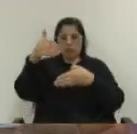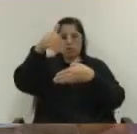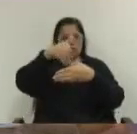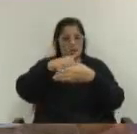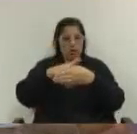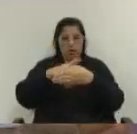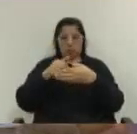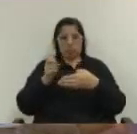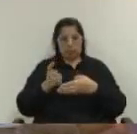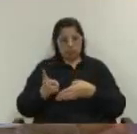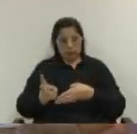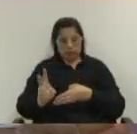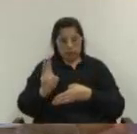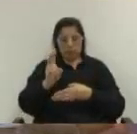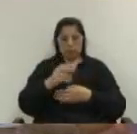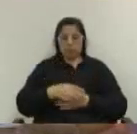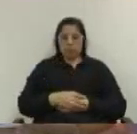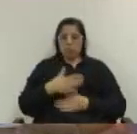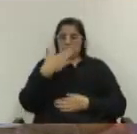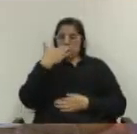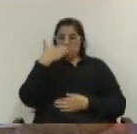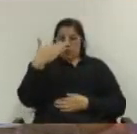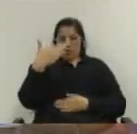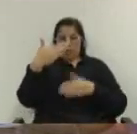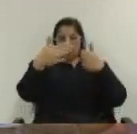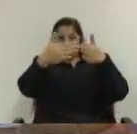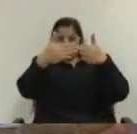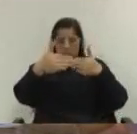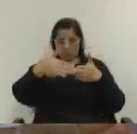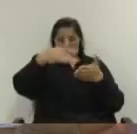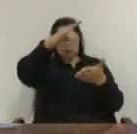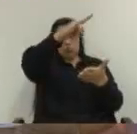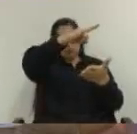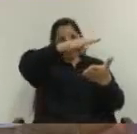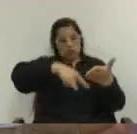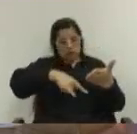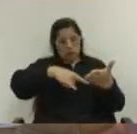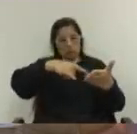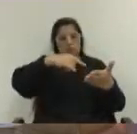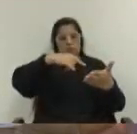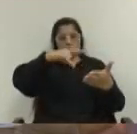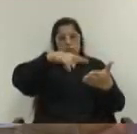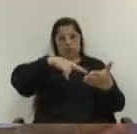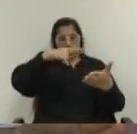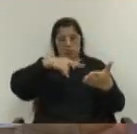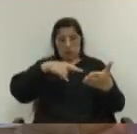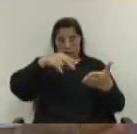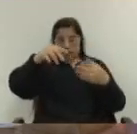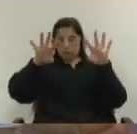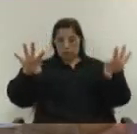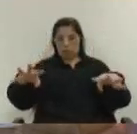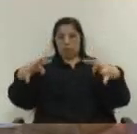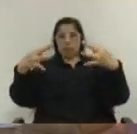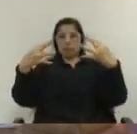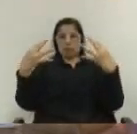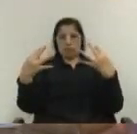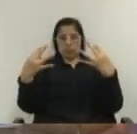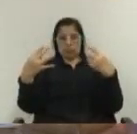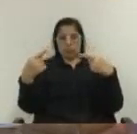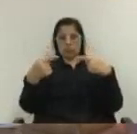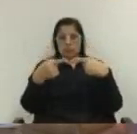todas as eleições, solicito que esse documento seja apreciado em plenário, em conformidade